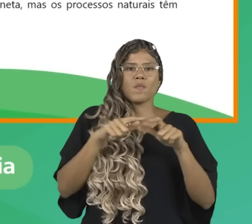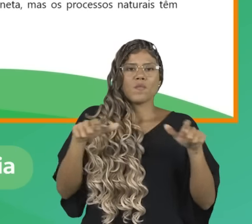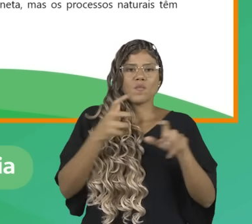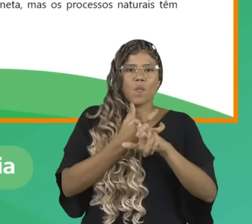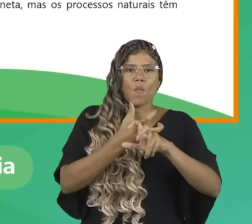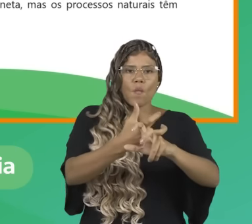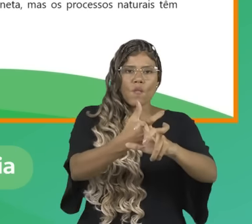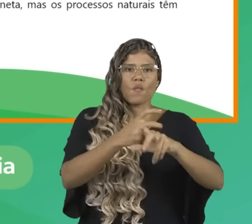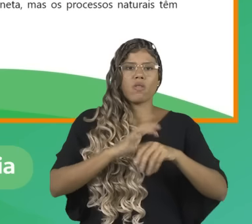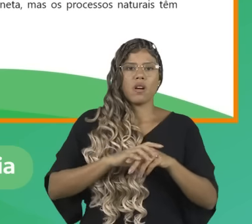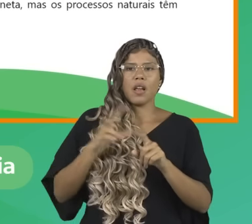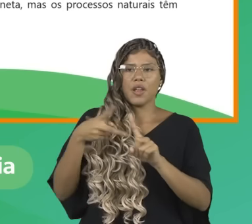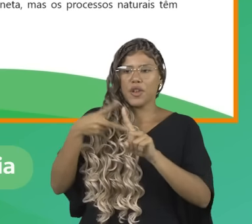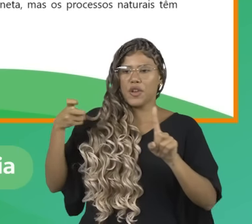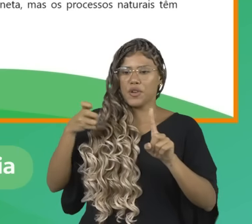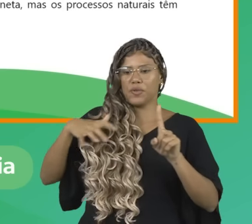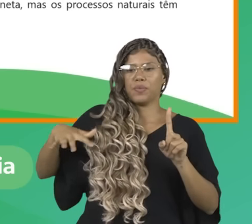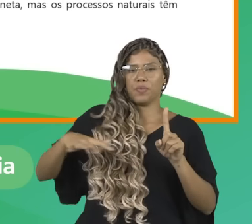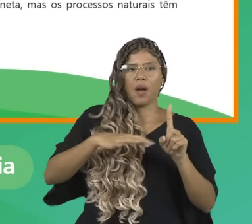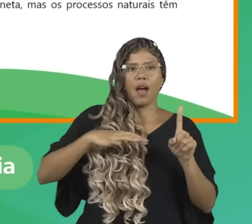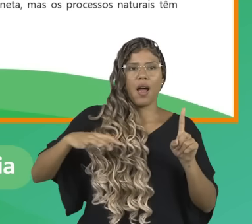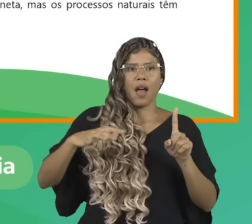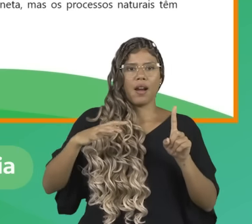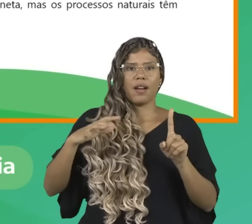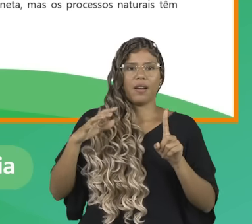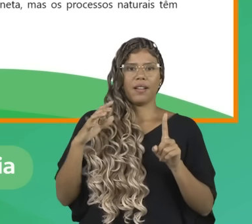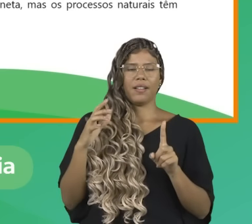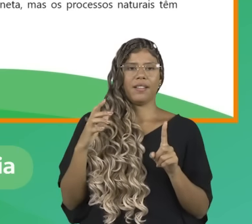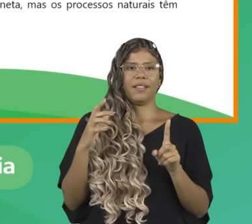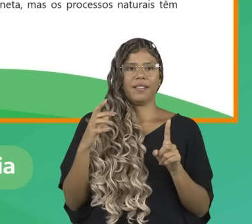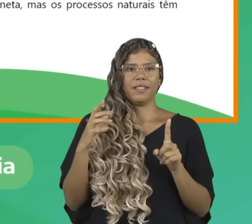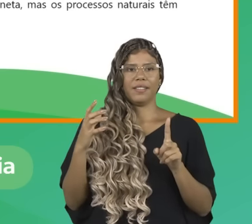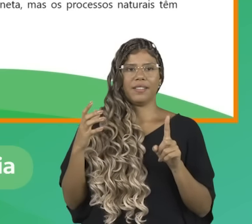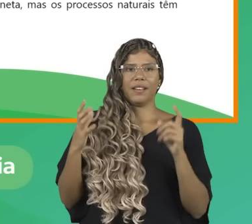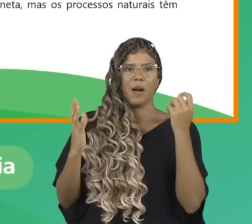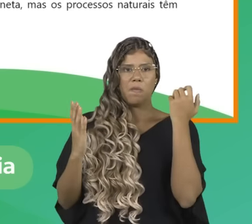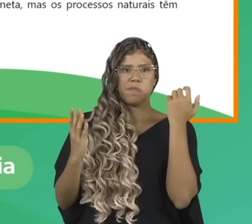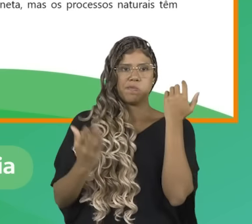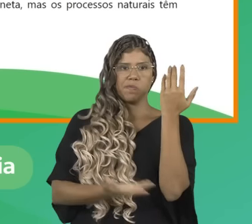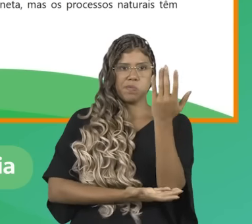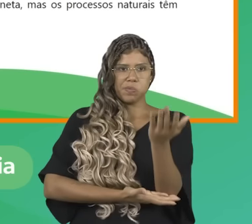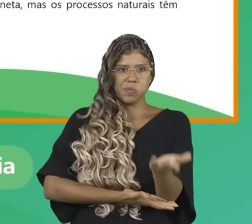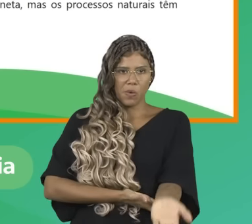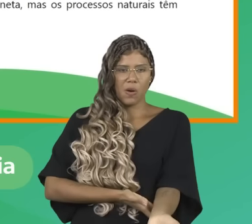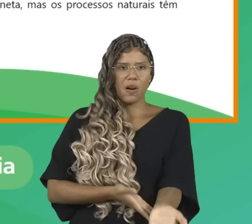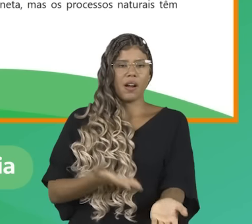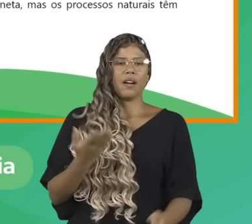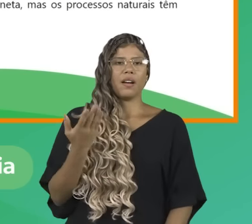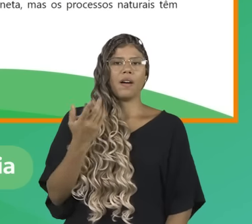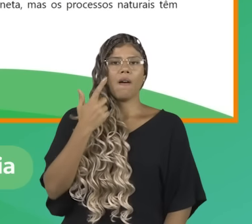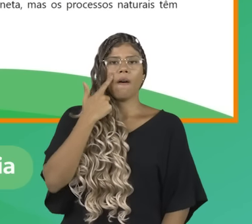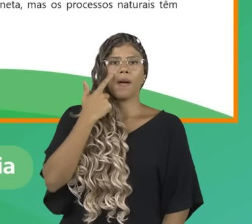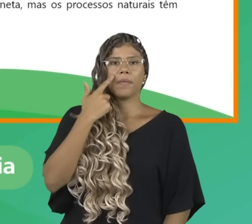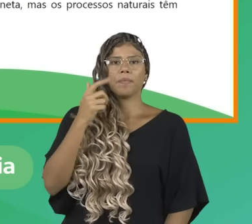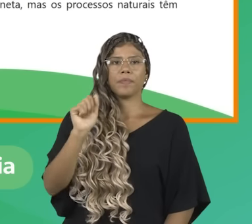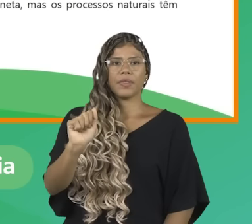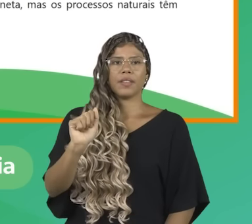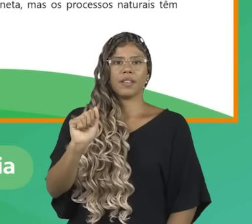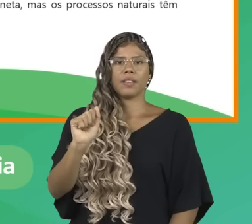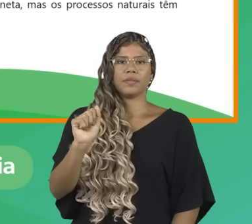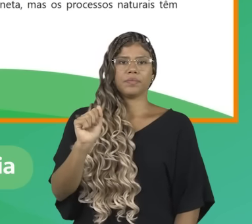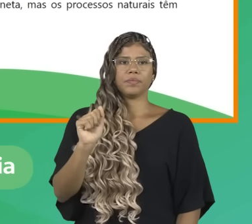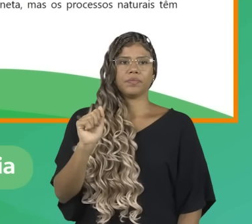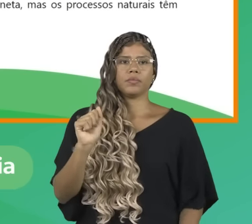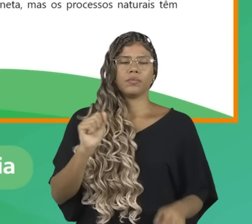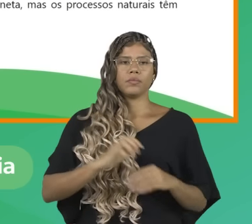as informações dessas duas charges, o que você pode inferir? Vamos lá. A. Os regimes climáticos da Terra são desprovidos de padrões que caracterizem.